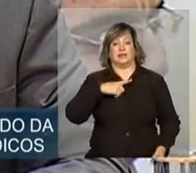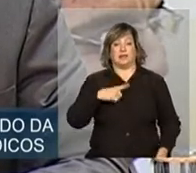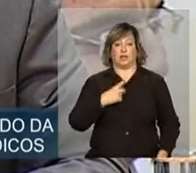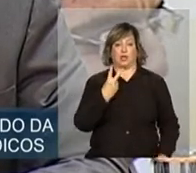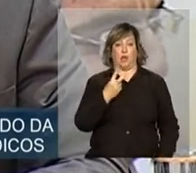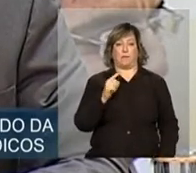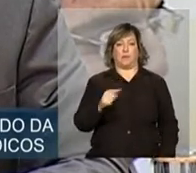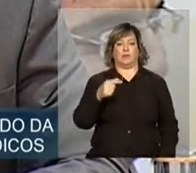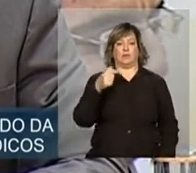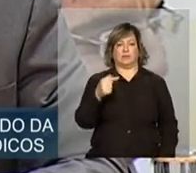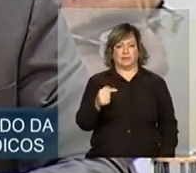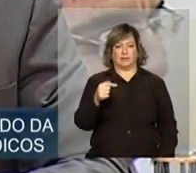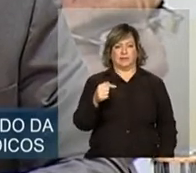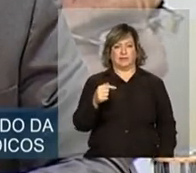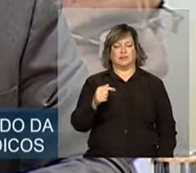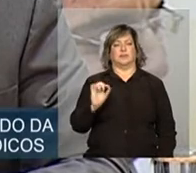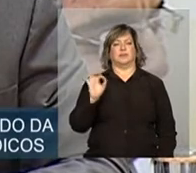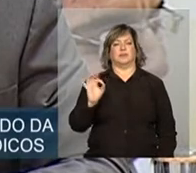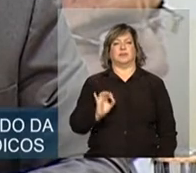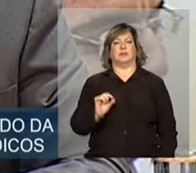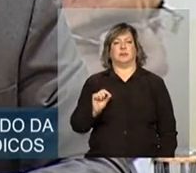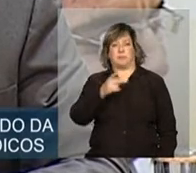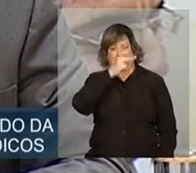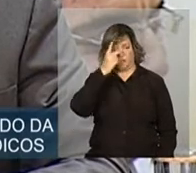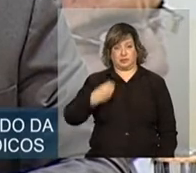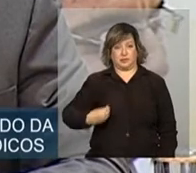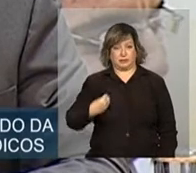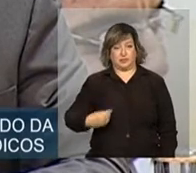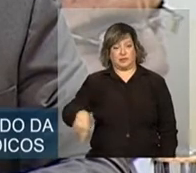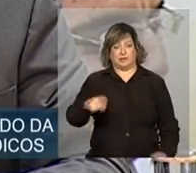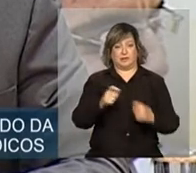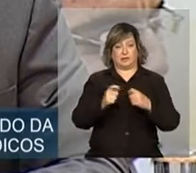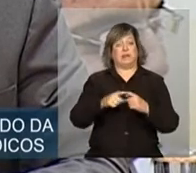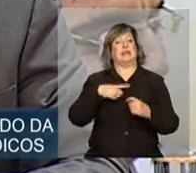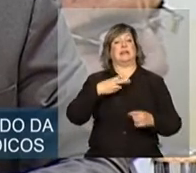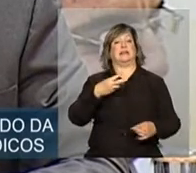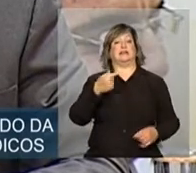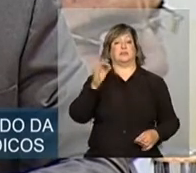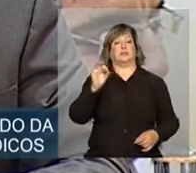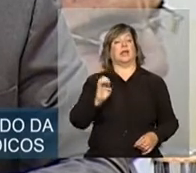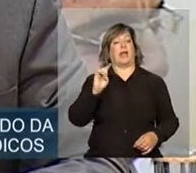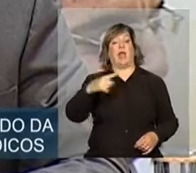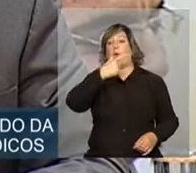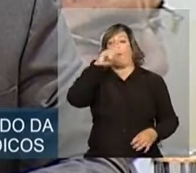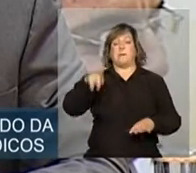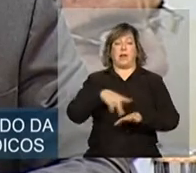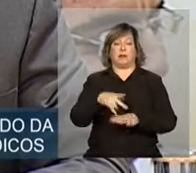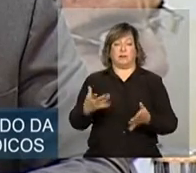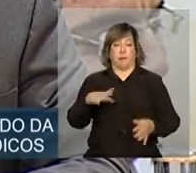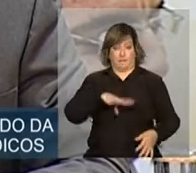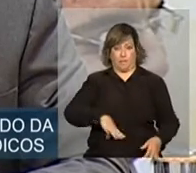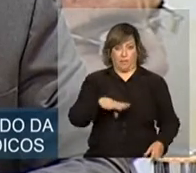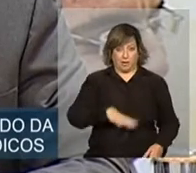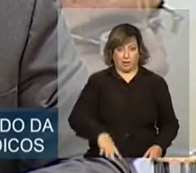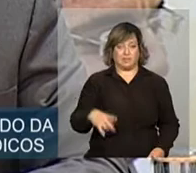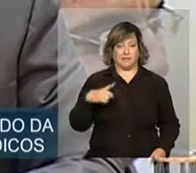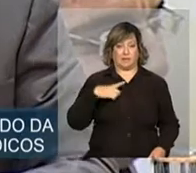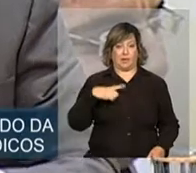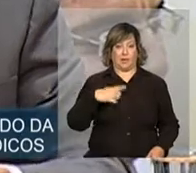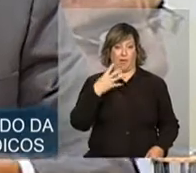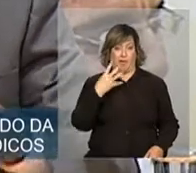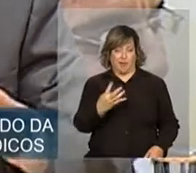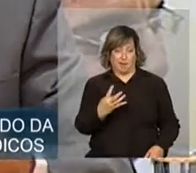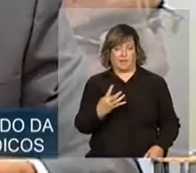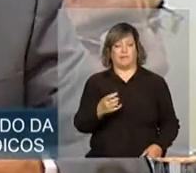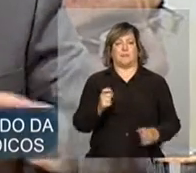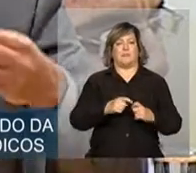2.7 médico mil habitantes e 37 por cento vêm de outros países né Portugal tem Quatro médicos por mil habitantes